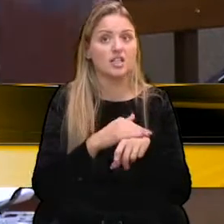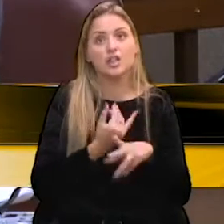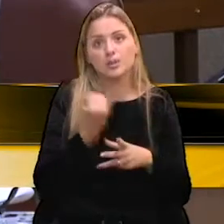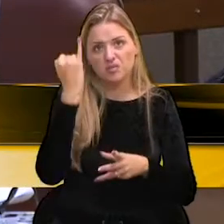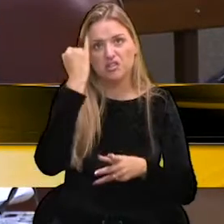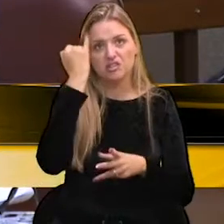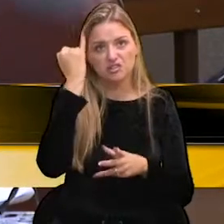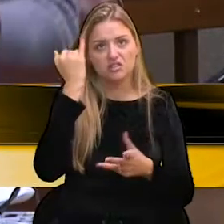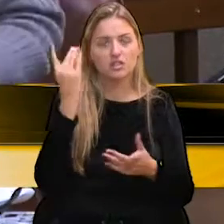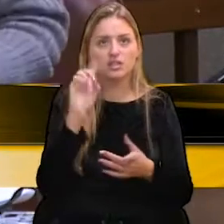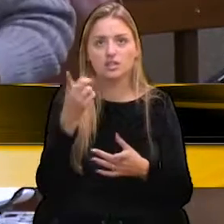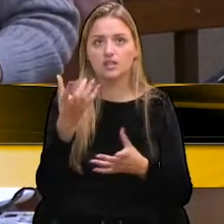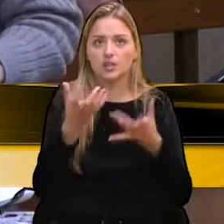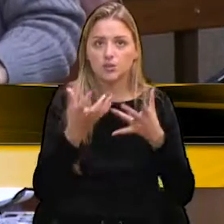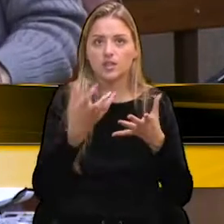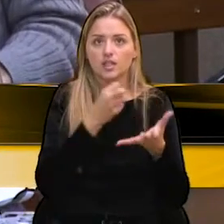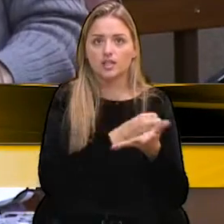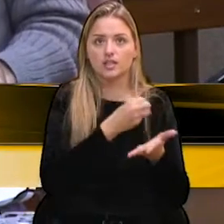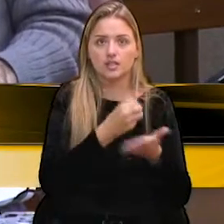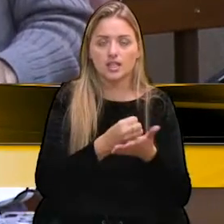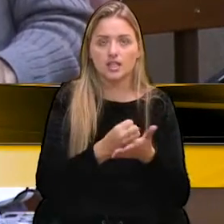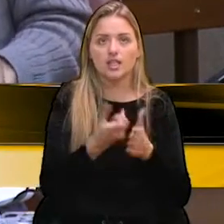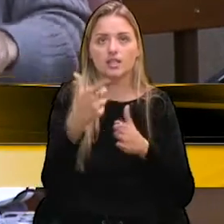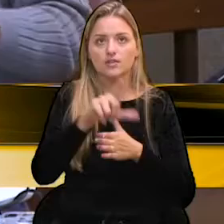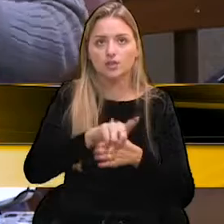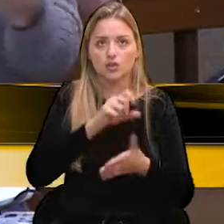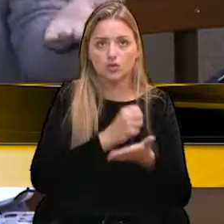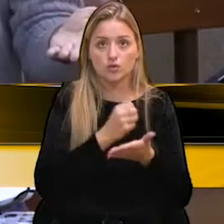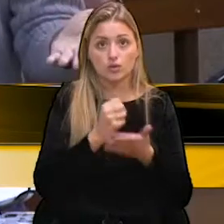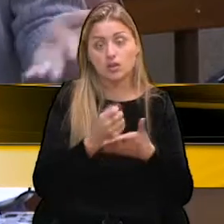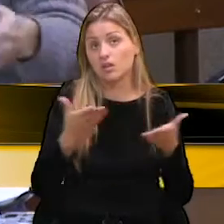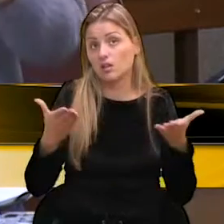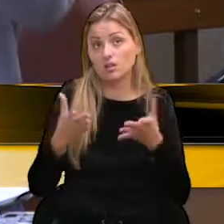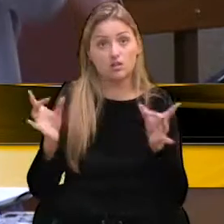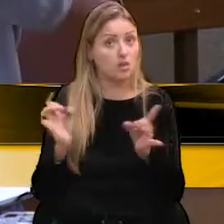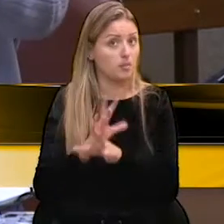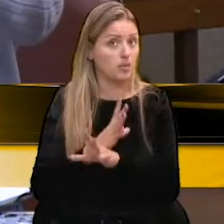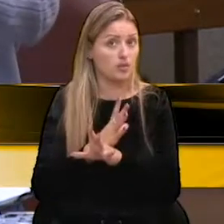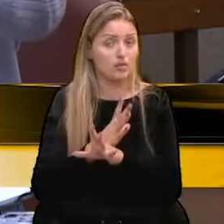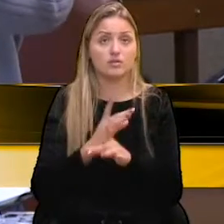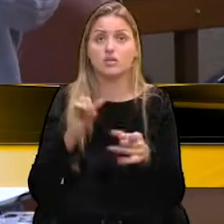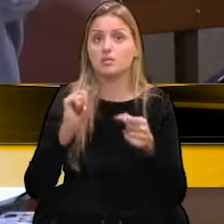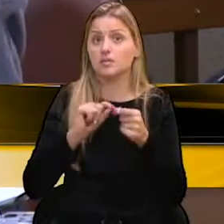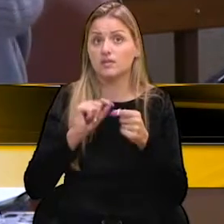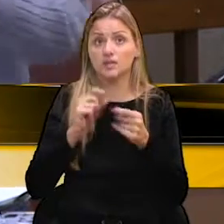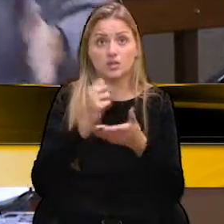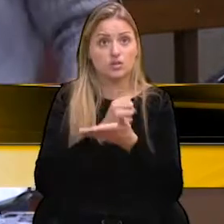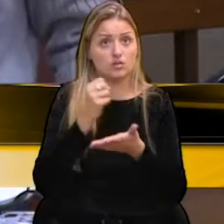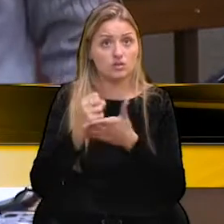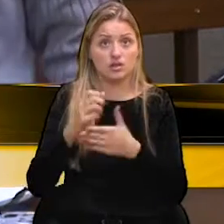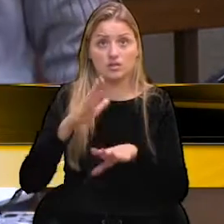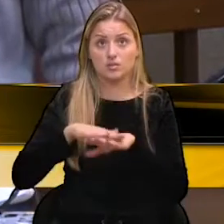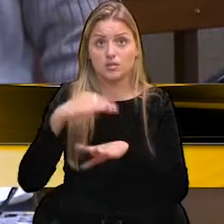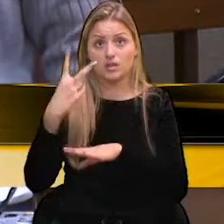birra, não quiseram renovar com a clínica veterinária, que estaria pronta para estender o contrato.